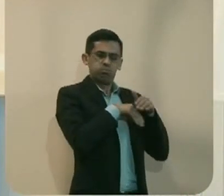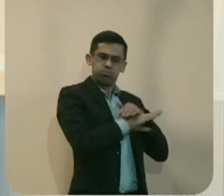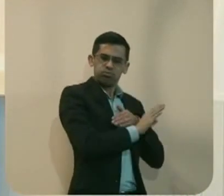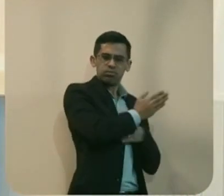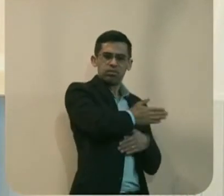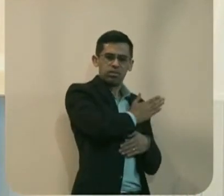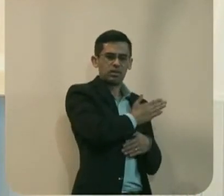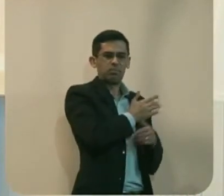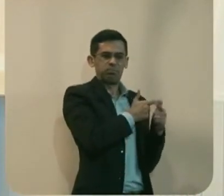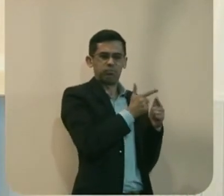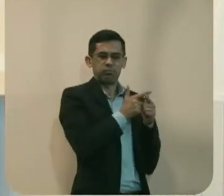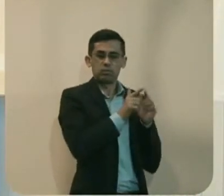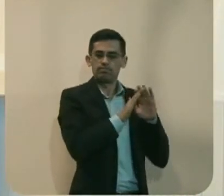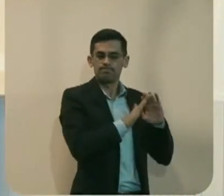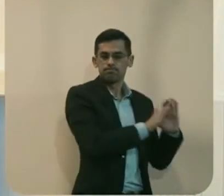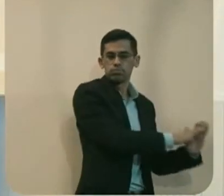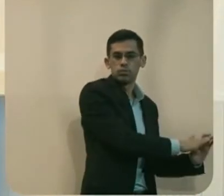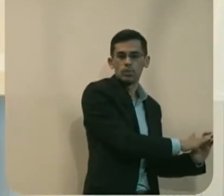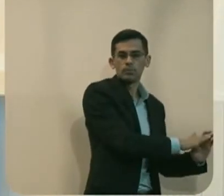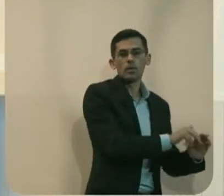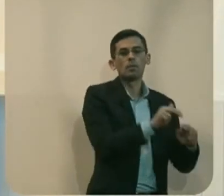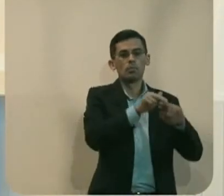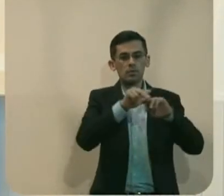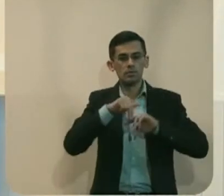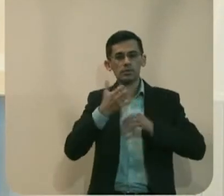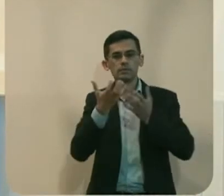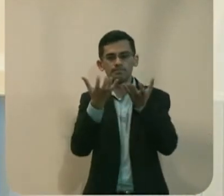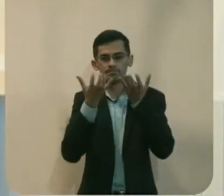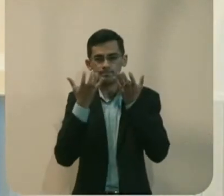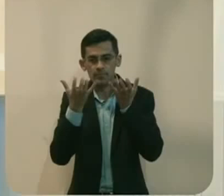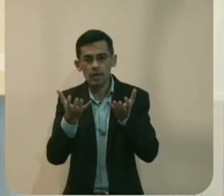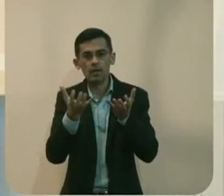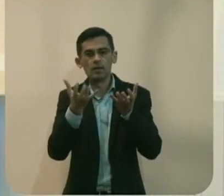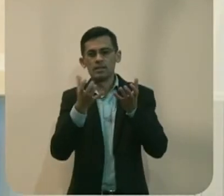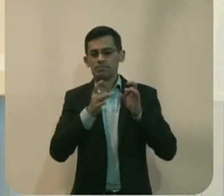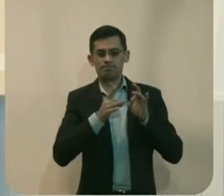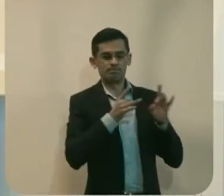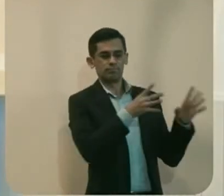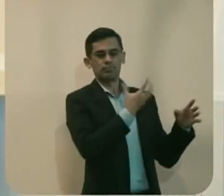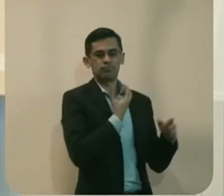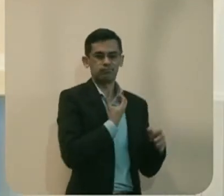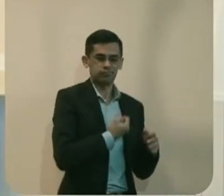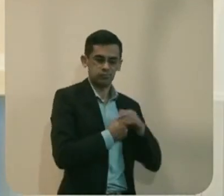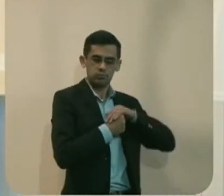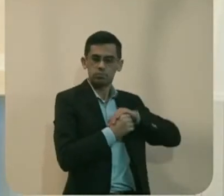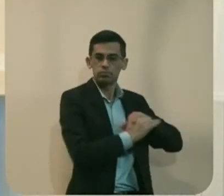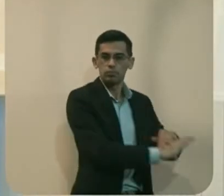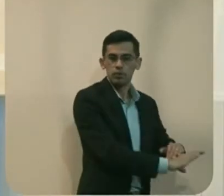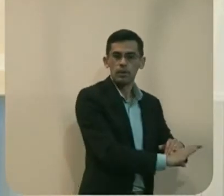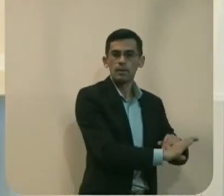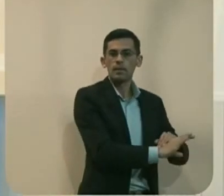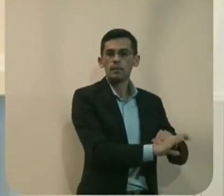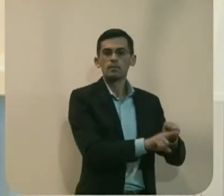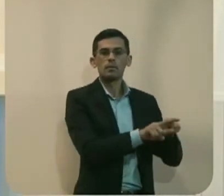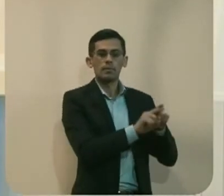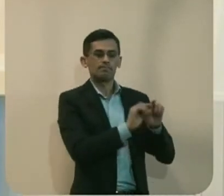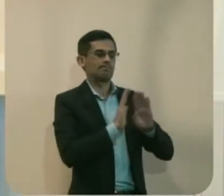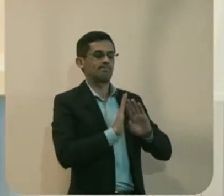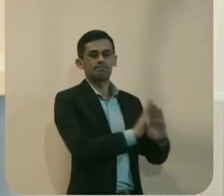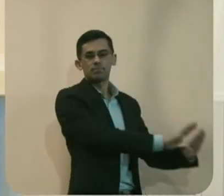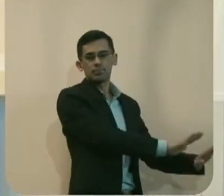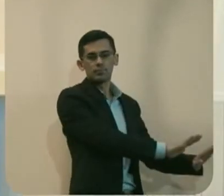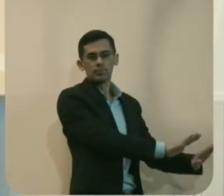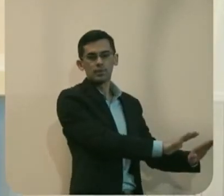por isso, se você quer não apenas podar a raiz amarga, mas quer colocar pedras